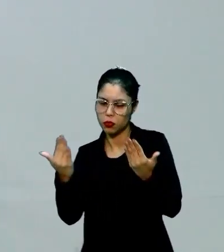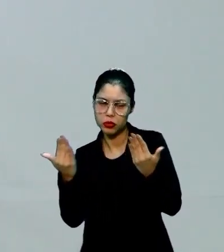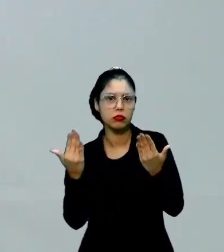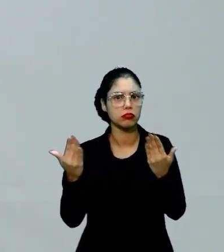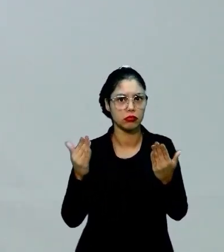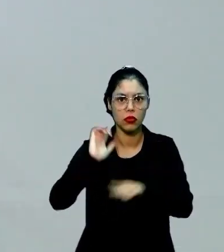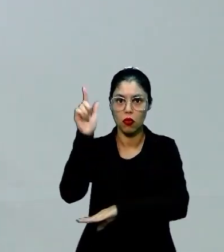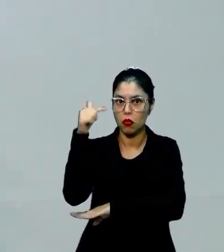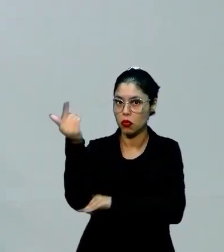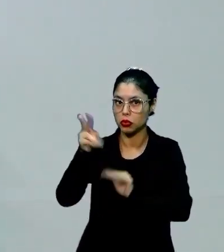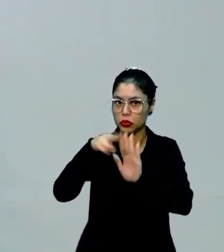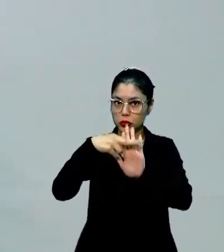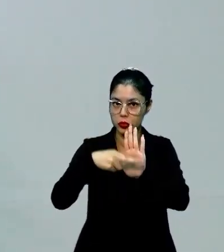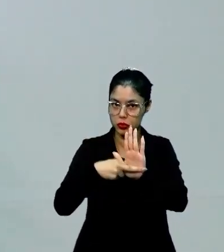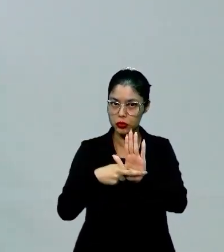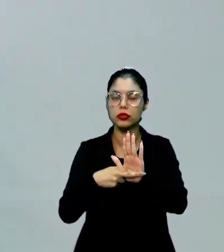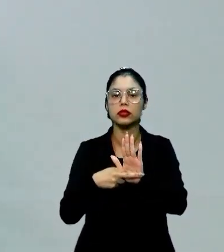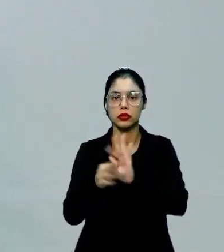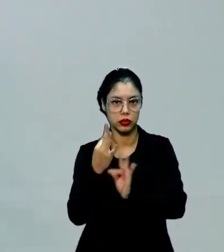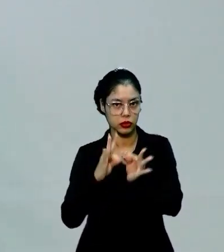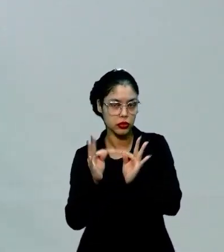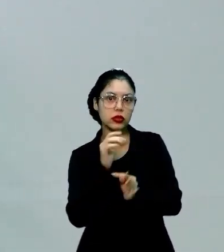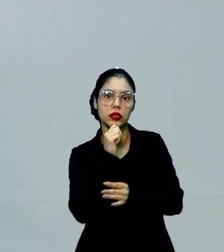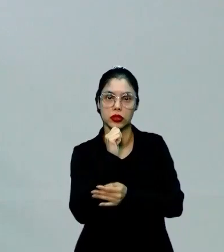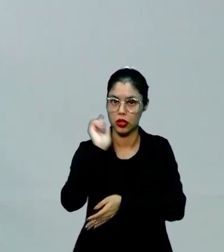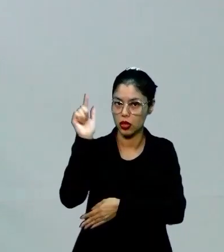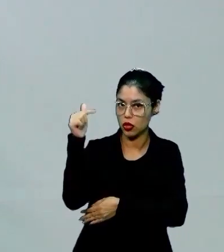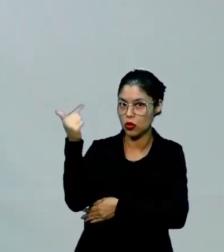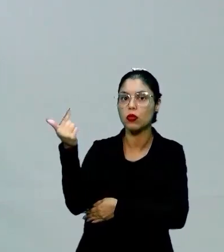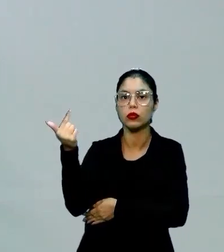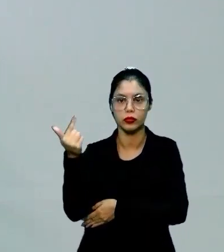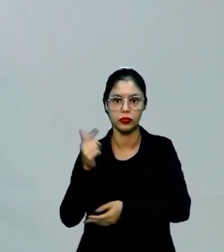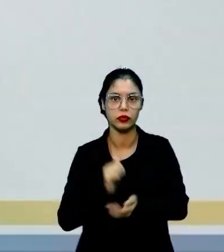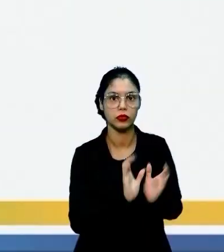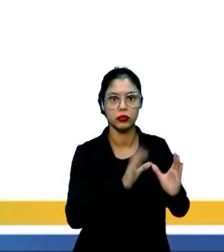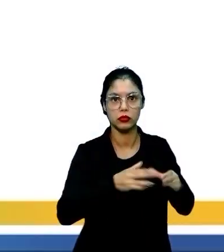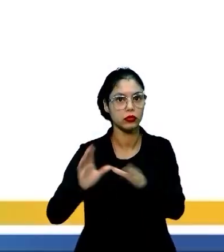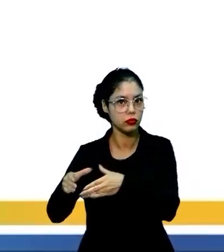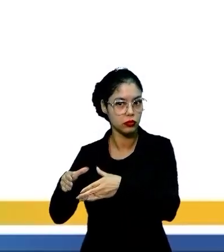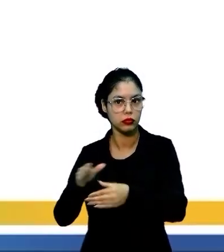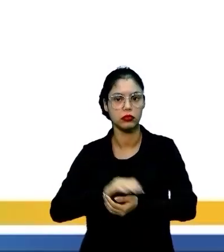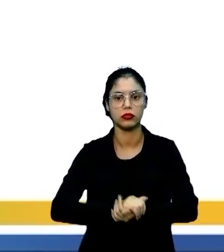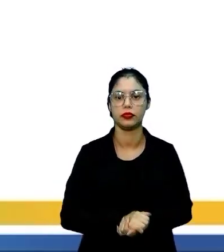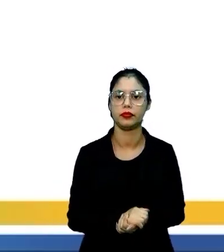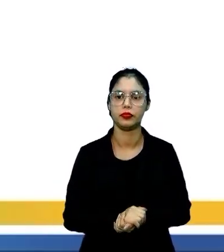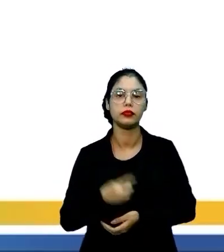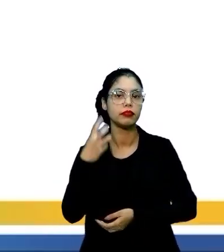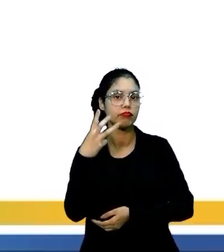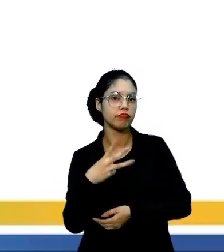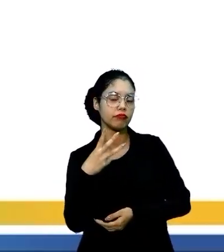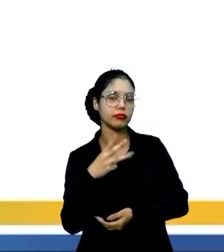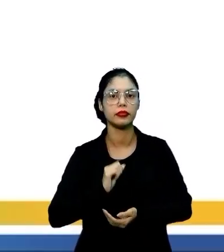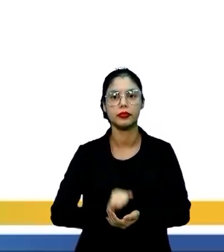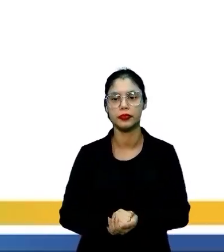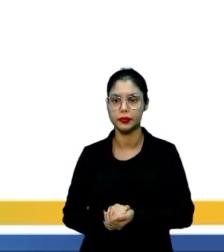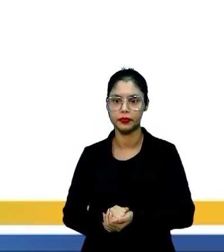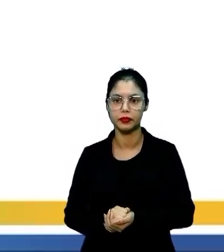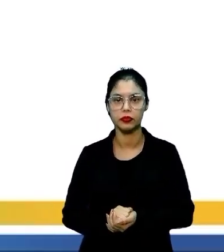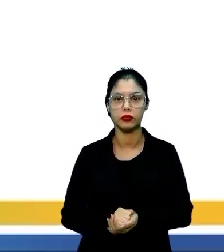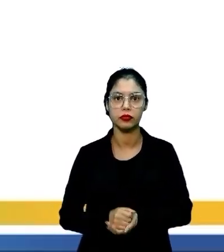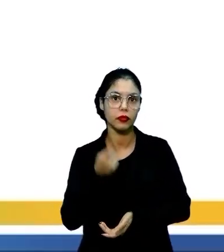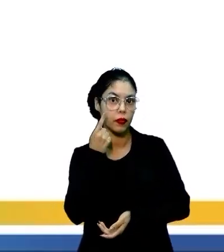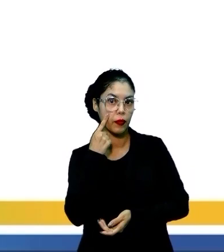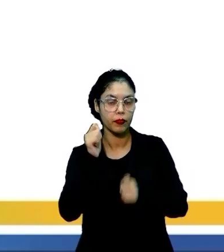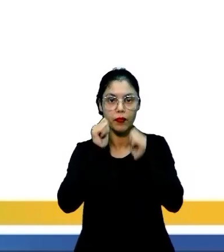com outros padrões tecnológicos em outras conjunturas sociais. E a terceira palavra, que eu quero que